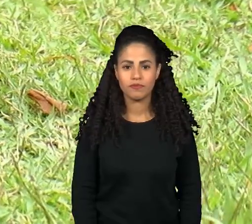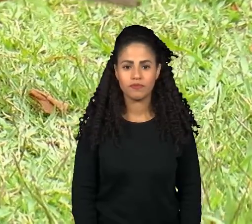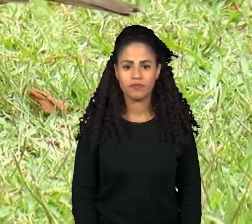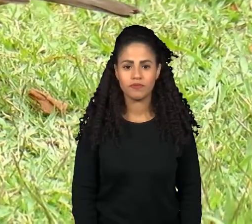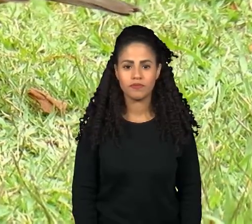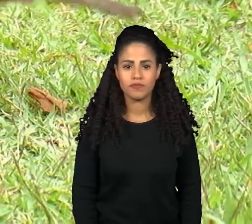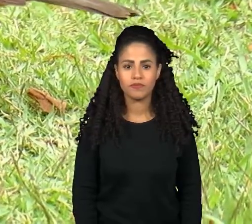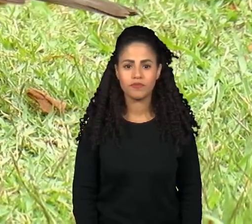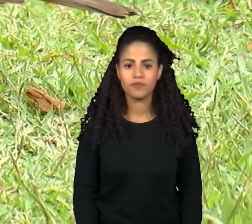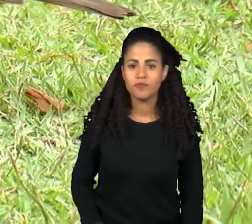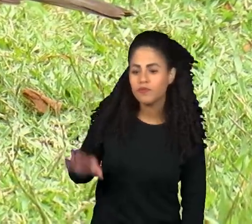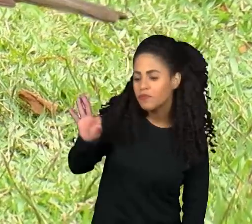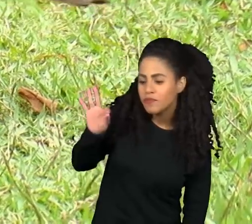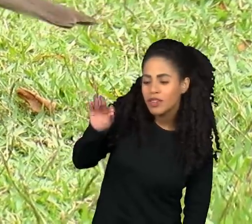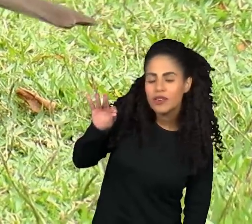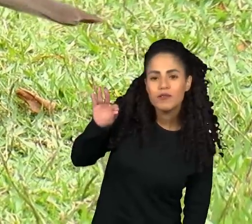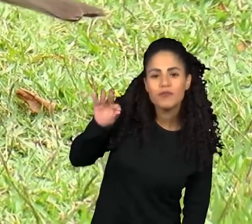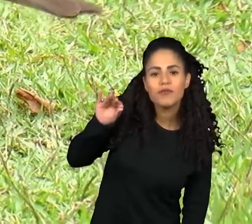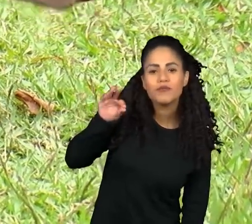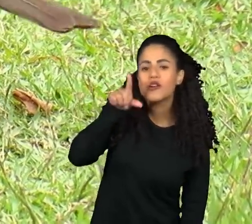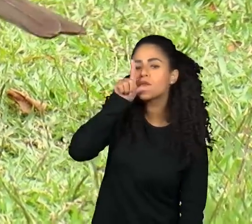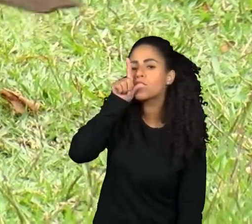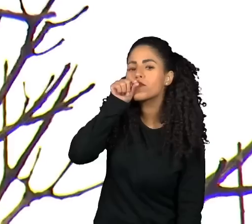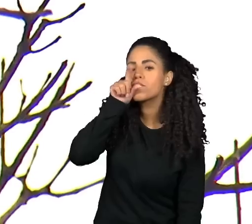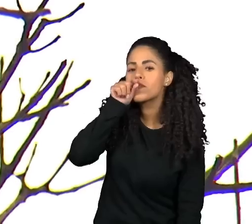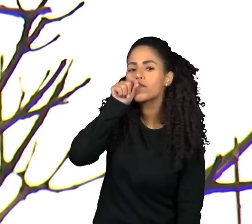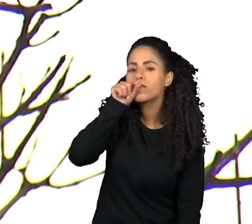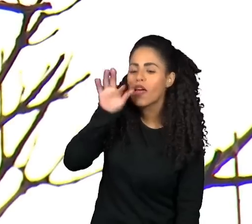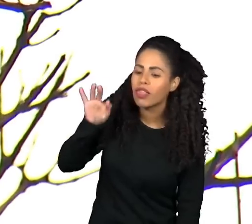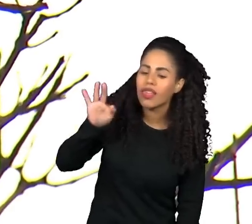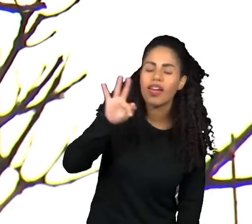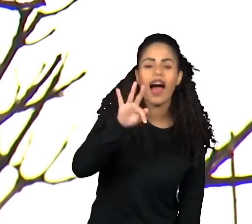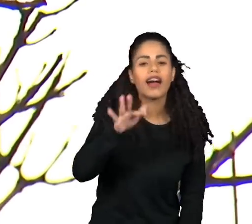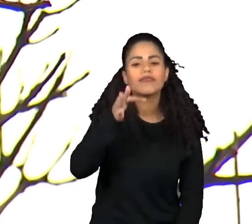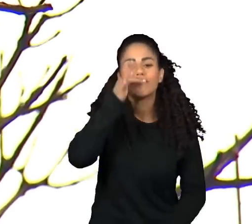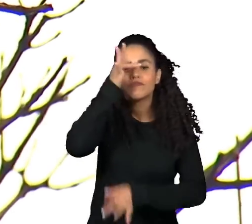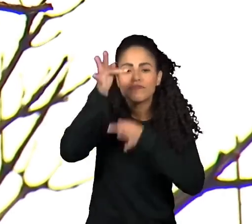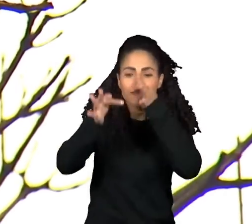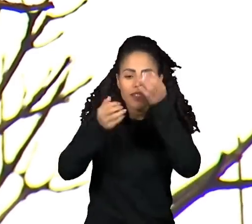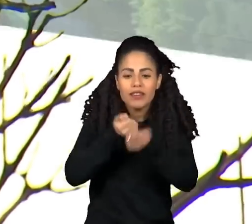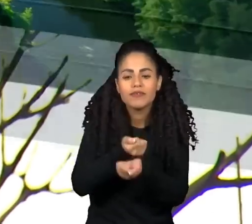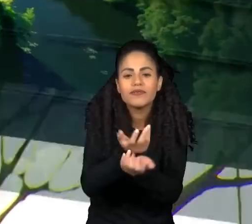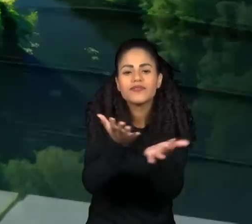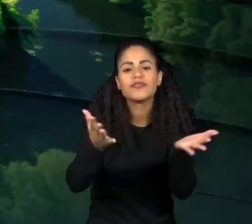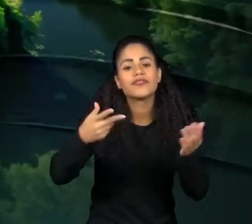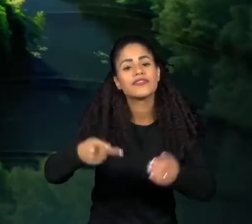Pássaros como sabiá-laranjeira anunciam a chegada da primavera nas cidades brasileiras.